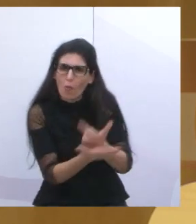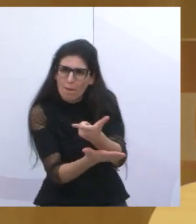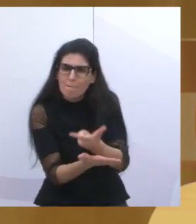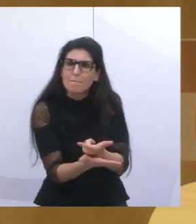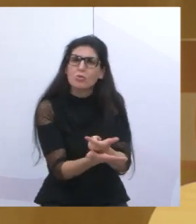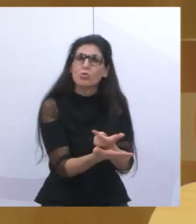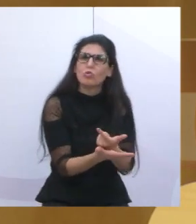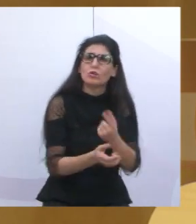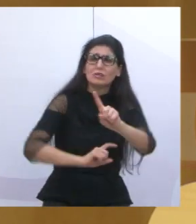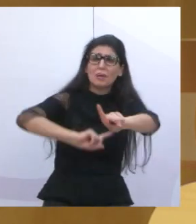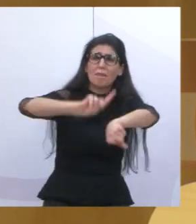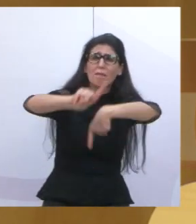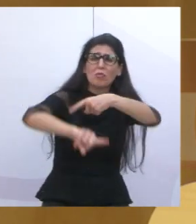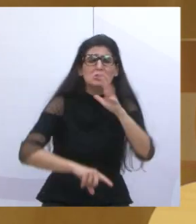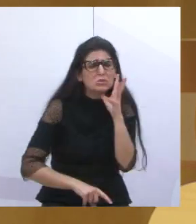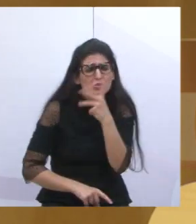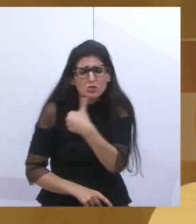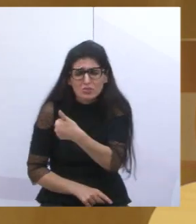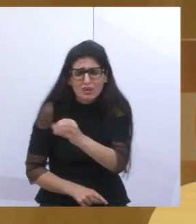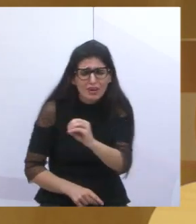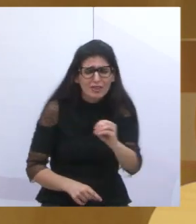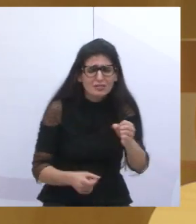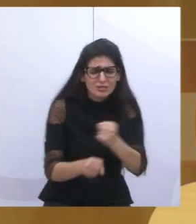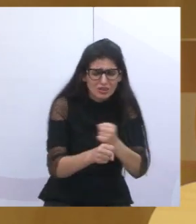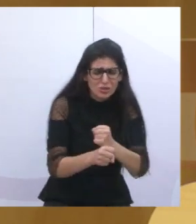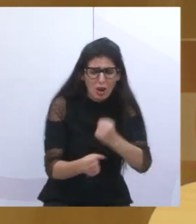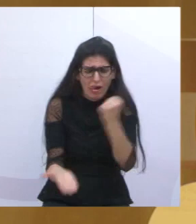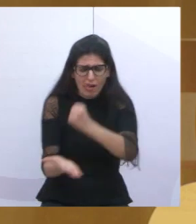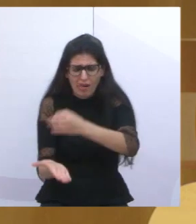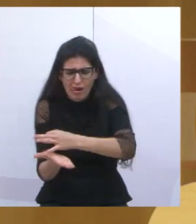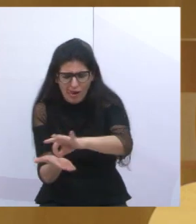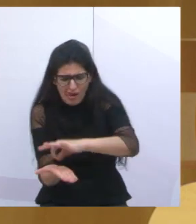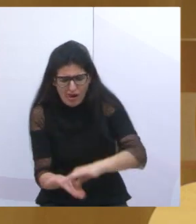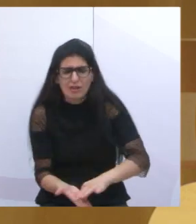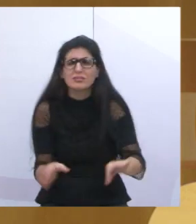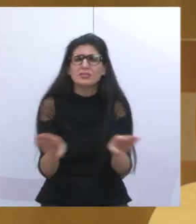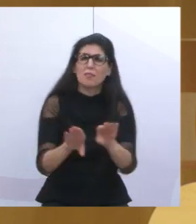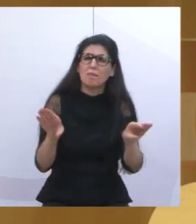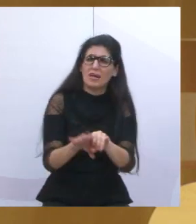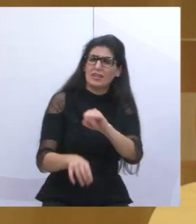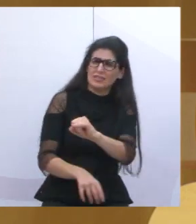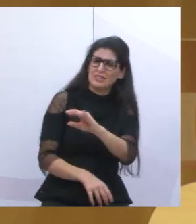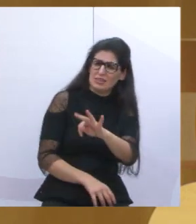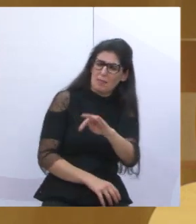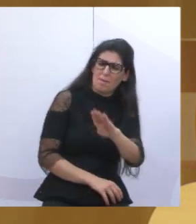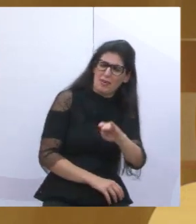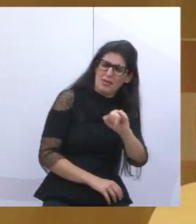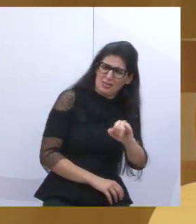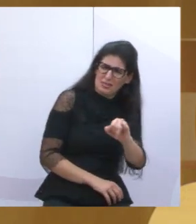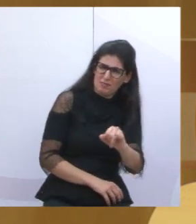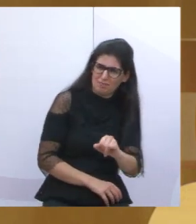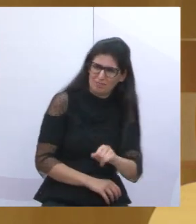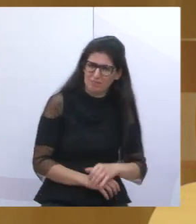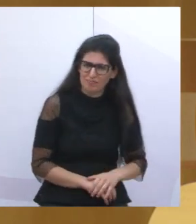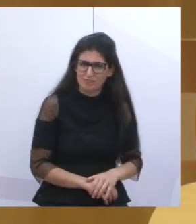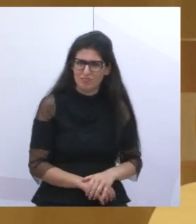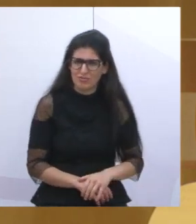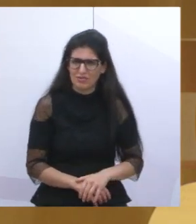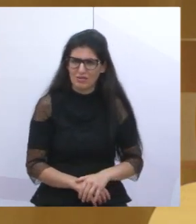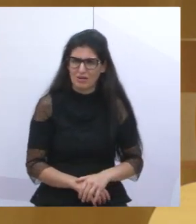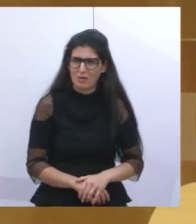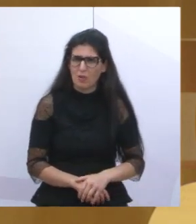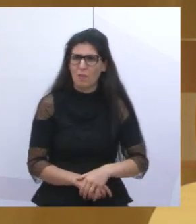registrar no cartório de imóveis. E daí tem o ITBI para ser pago, que muitas vezes não é bem